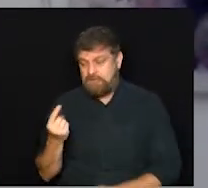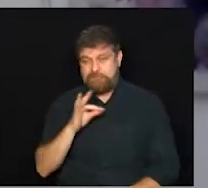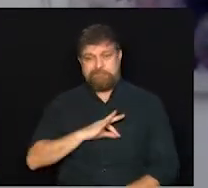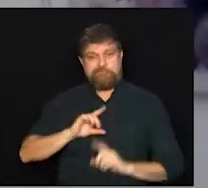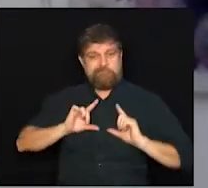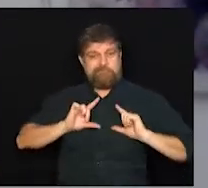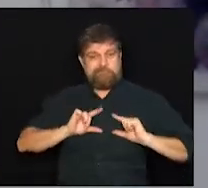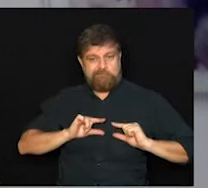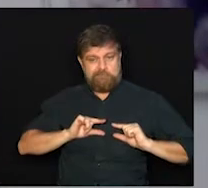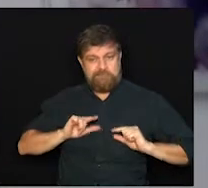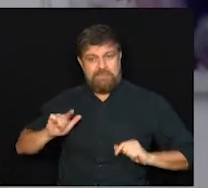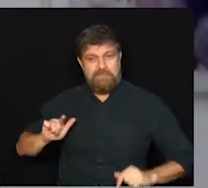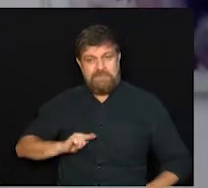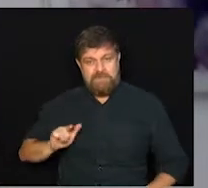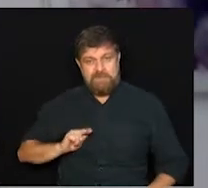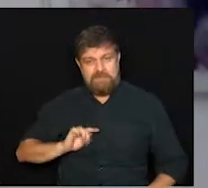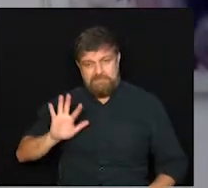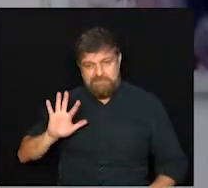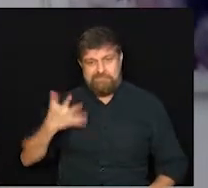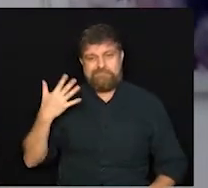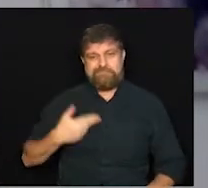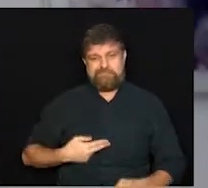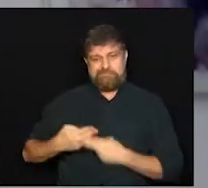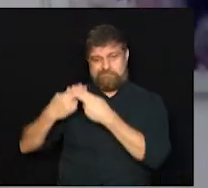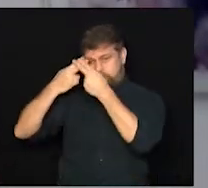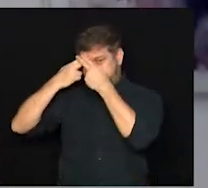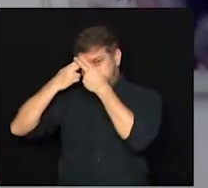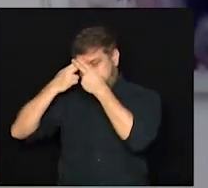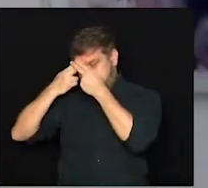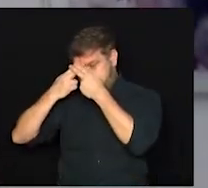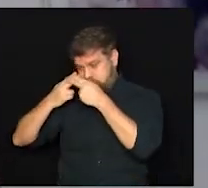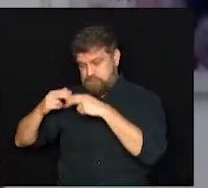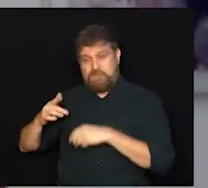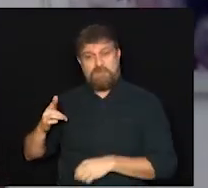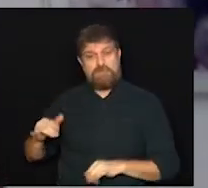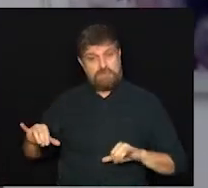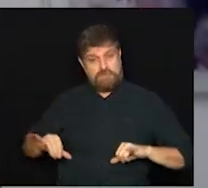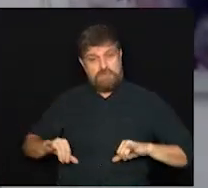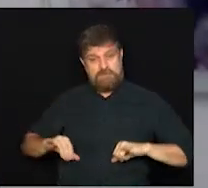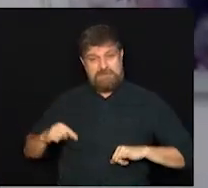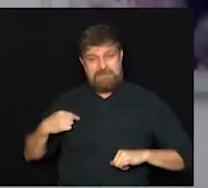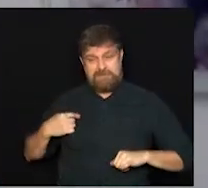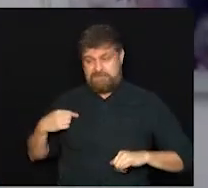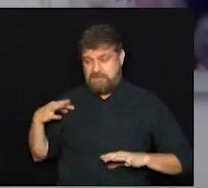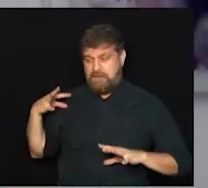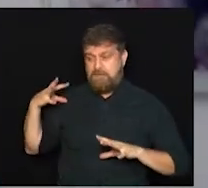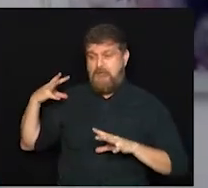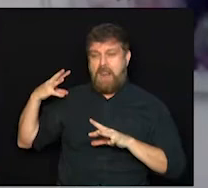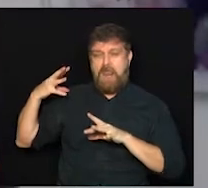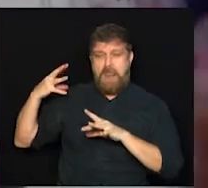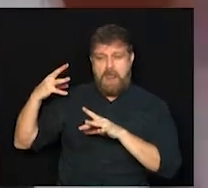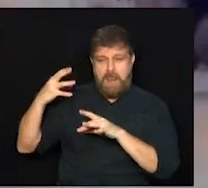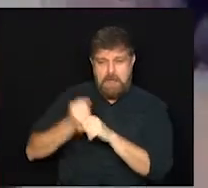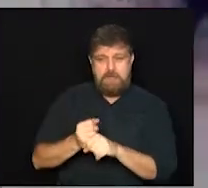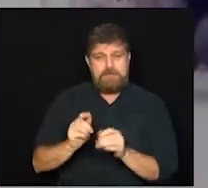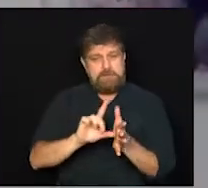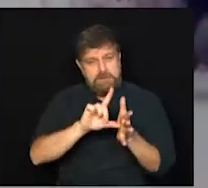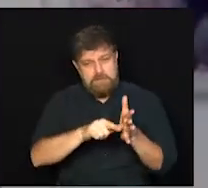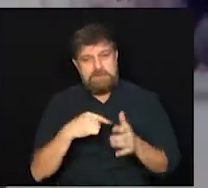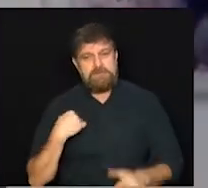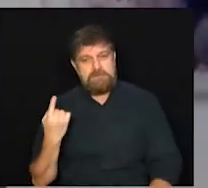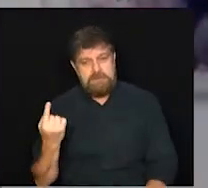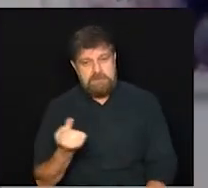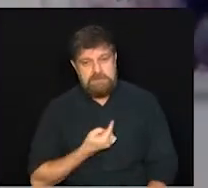vai ter uma grande consequência. Então, isso tudo a gente vai ter que depois, então, dar